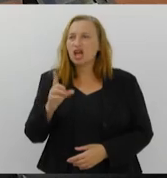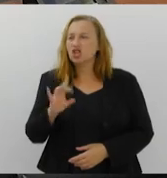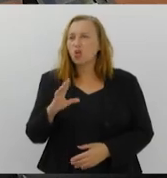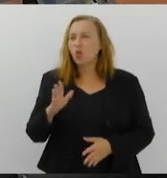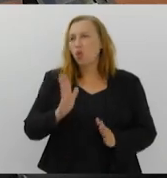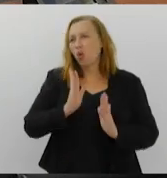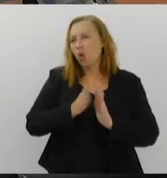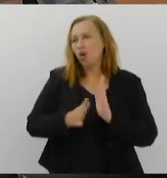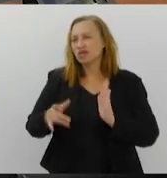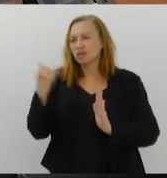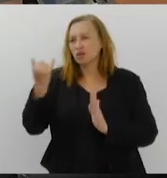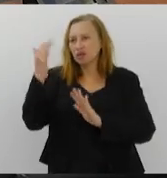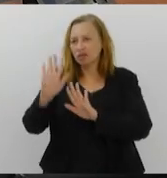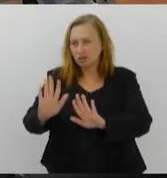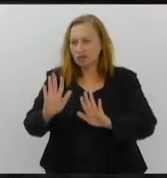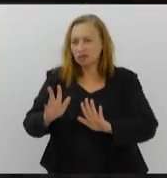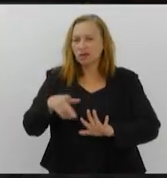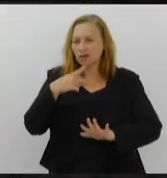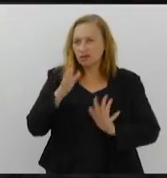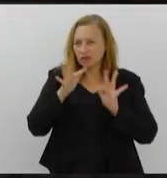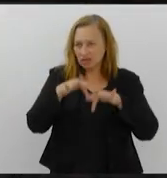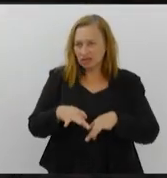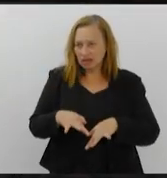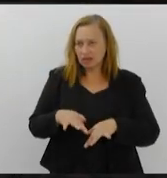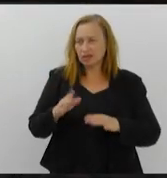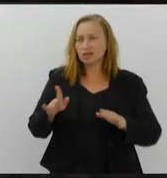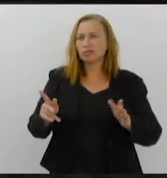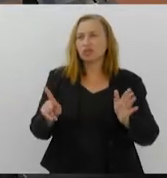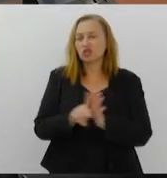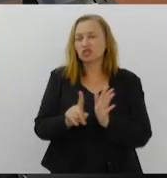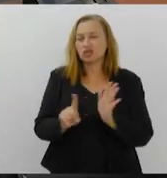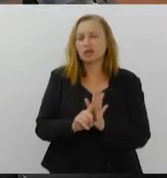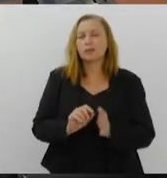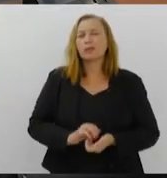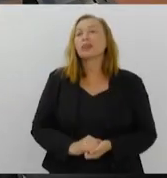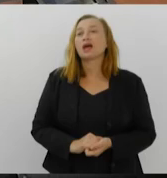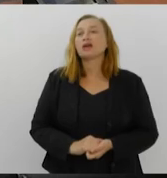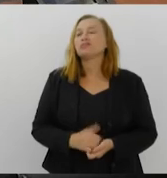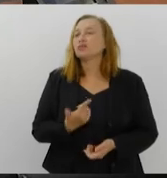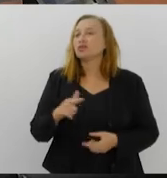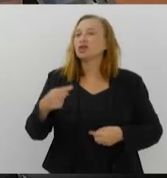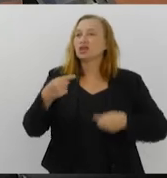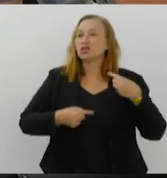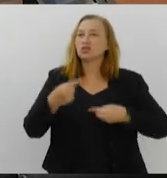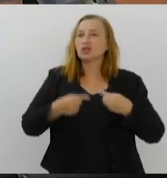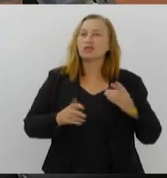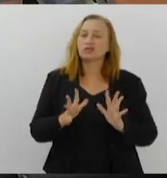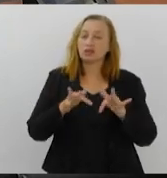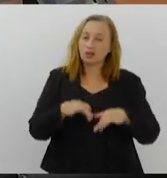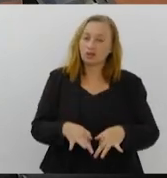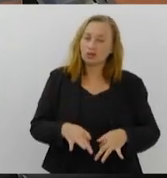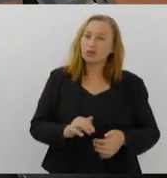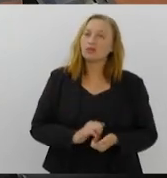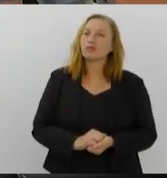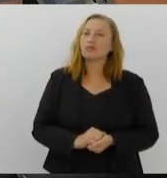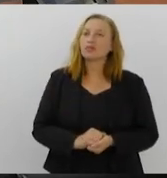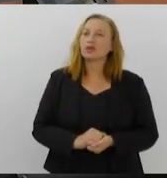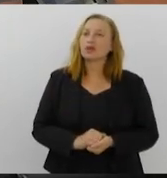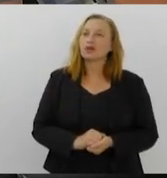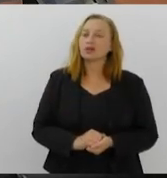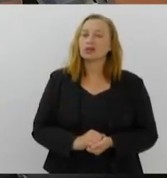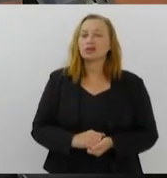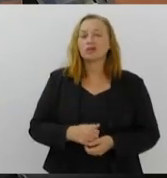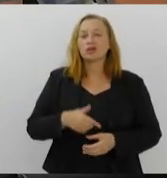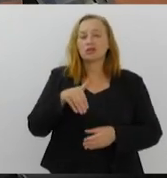breve. Deixa eu só terminar ele, esse projeto. Não havendo mais quem queira discutir, encerrada a discussão,